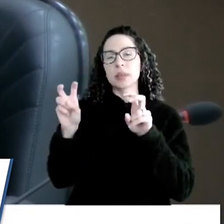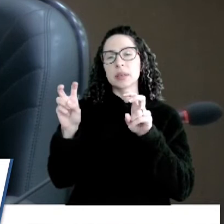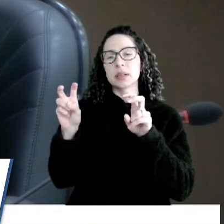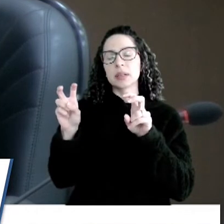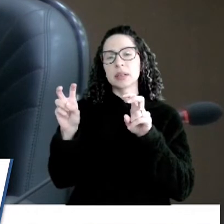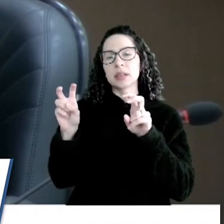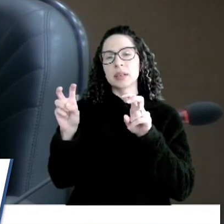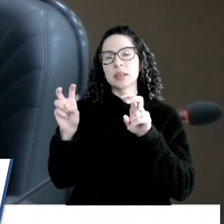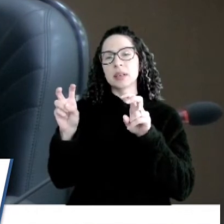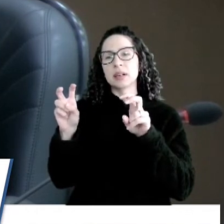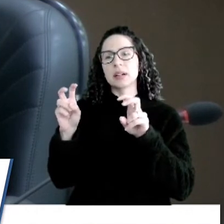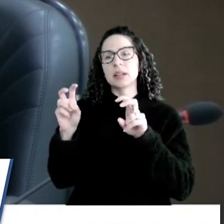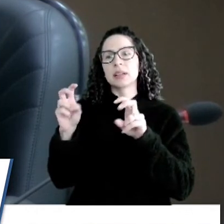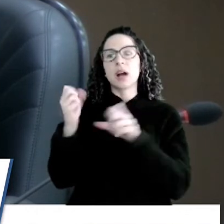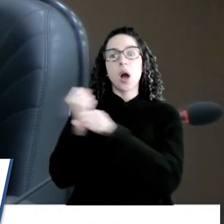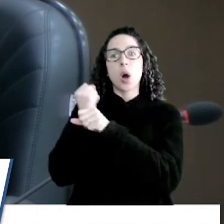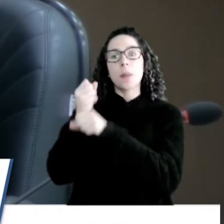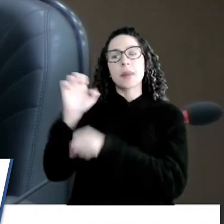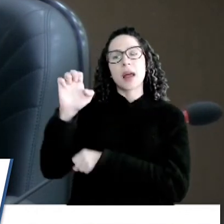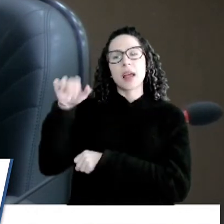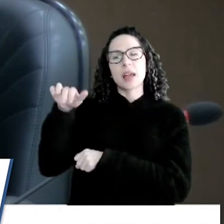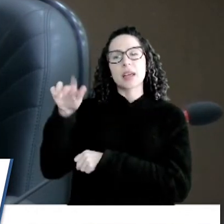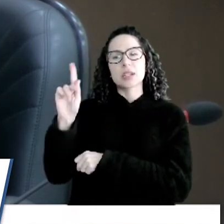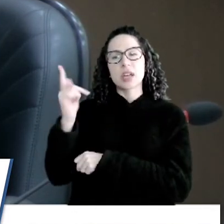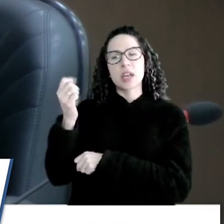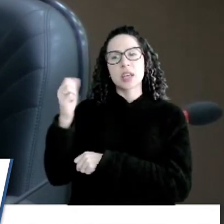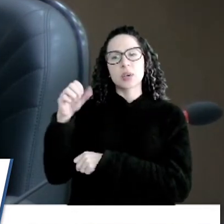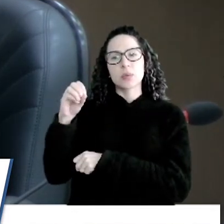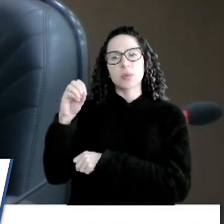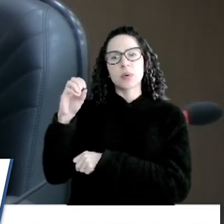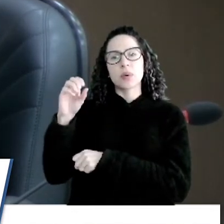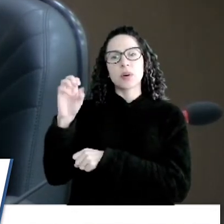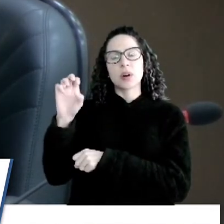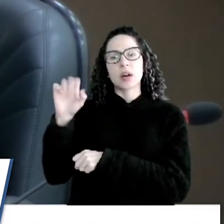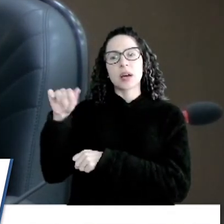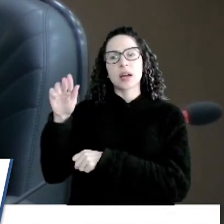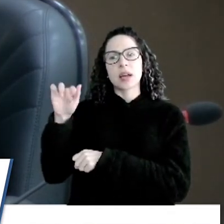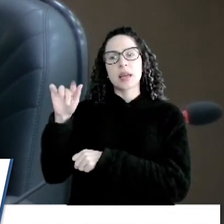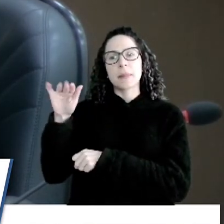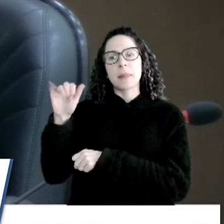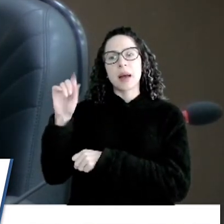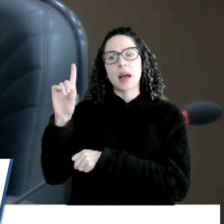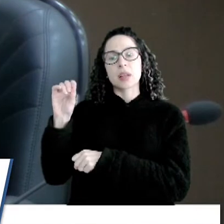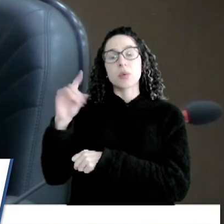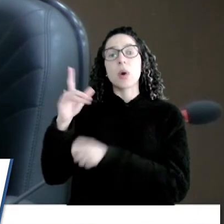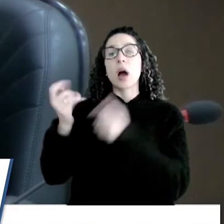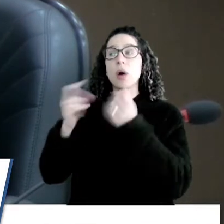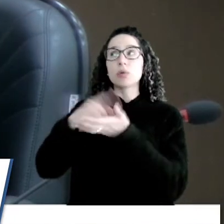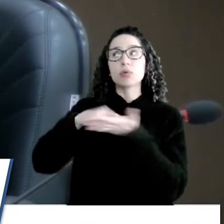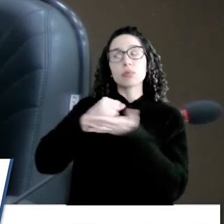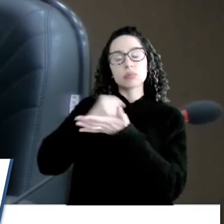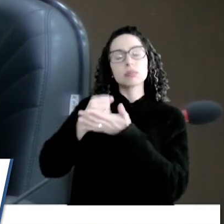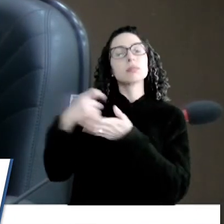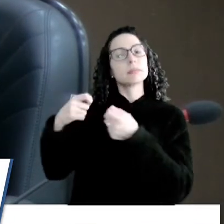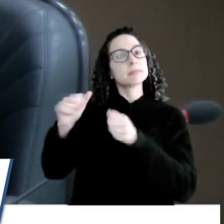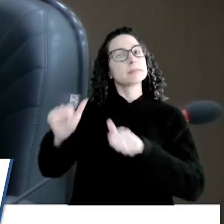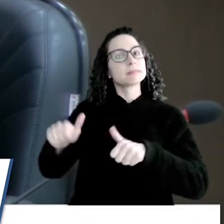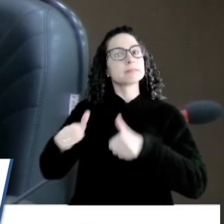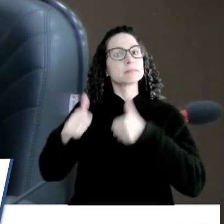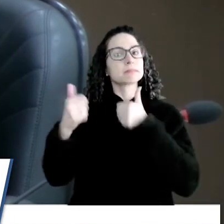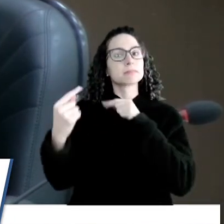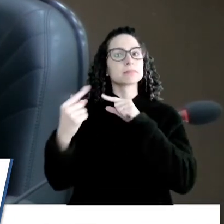da obra do engenho queimado. E alguns ajustes em alguns contratos que tem precisam ser feitos para que também não